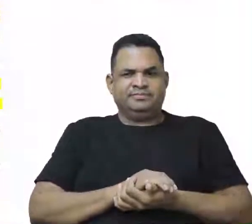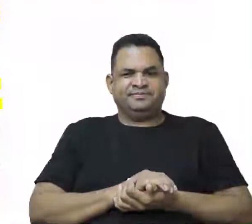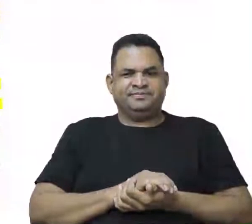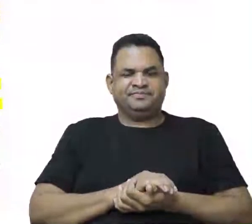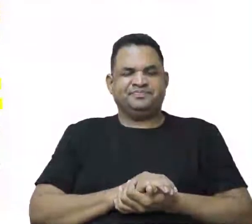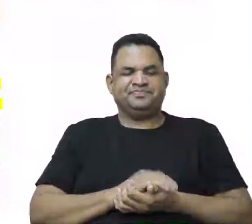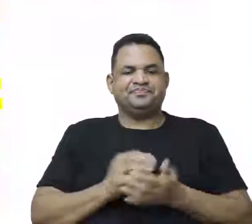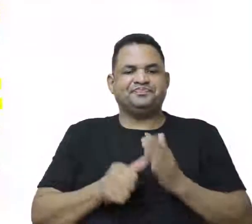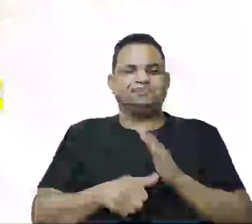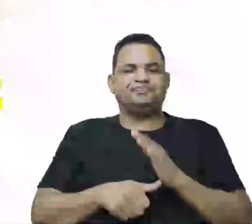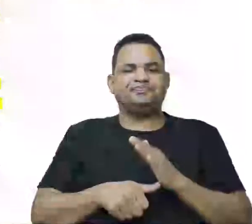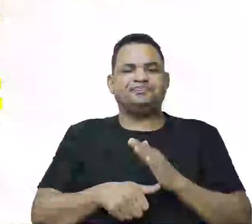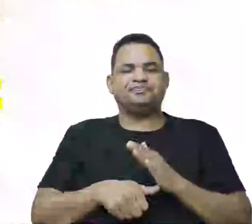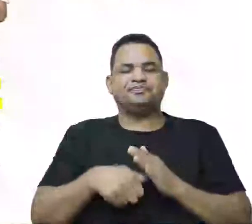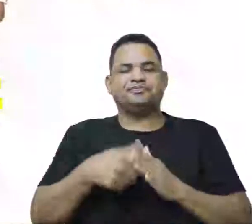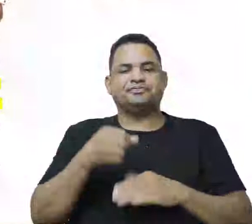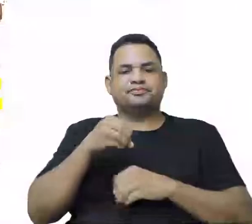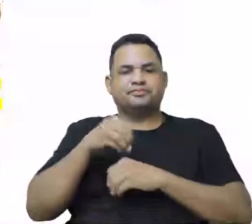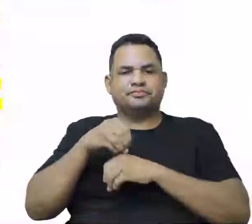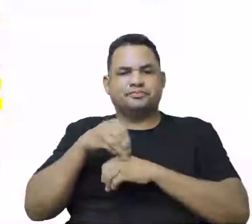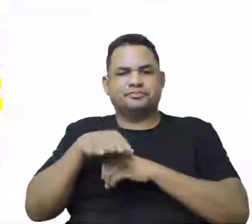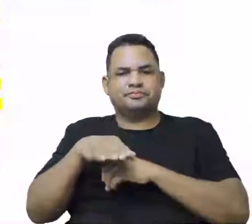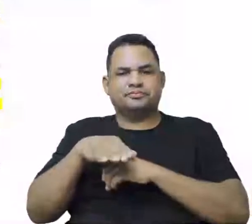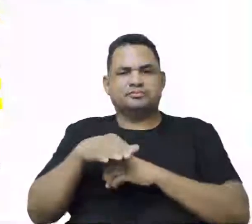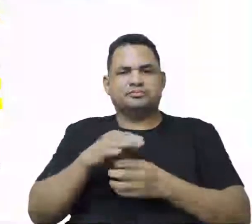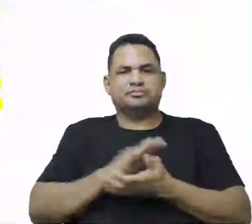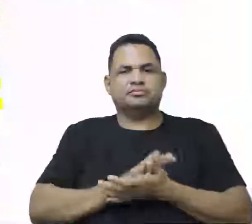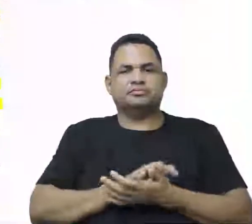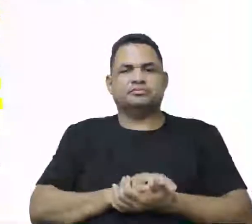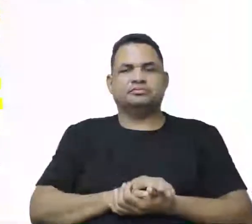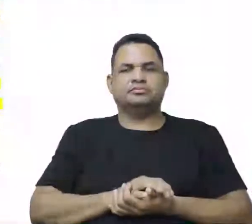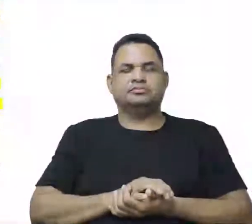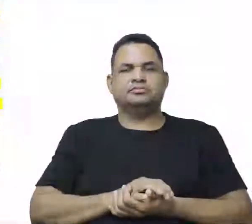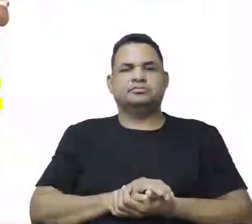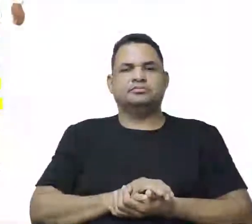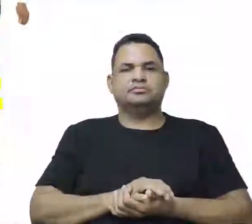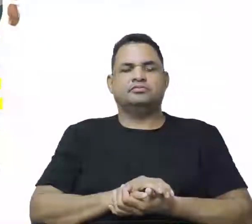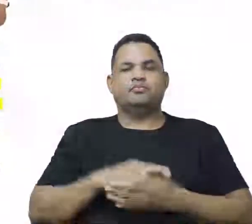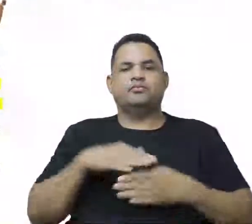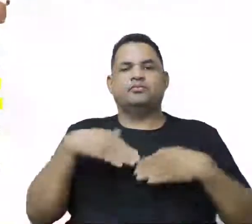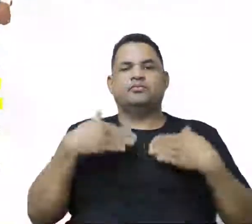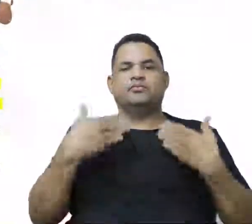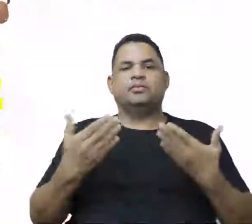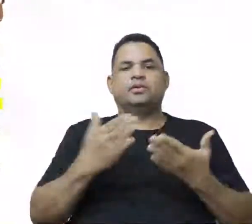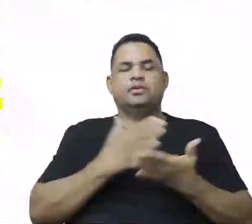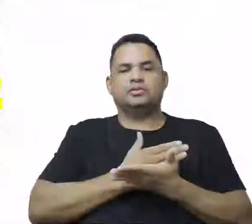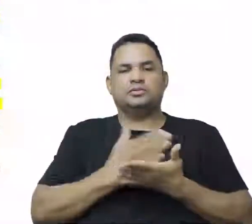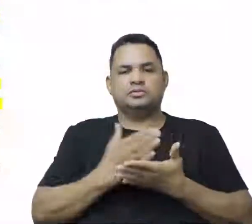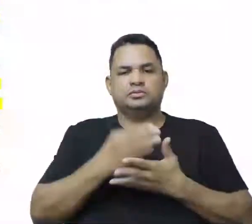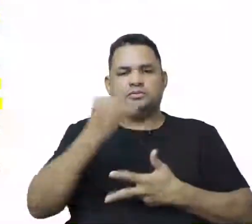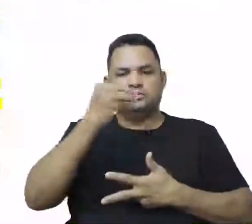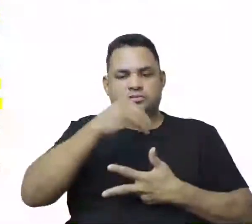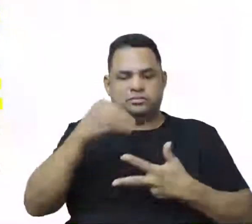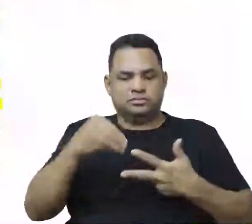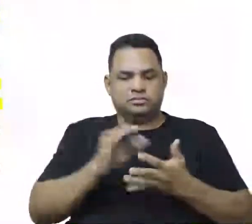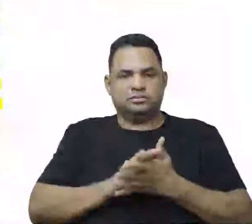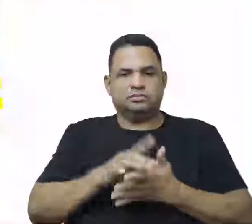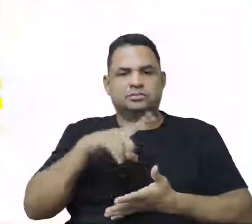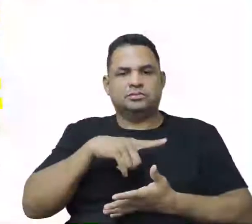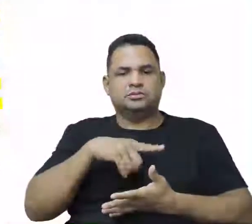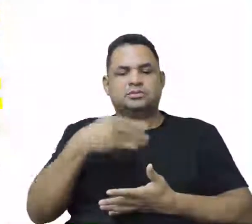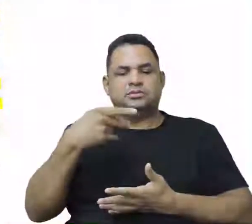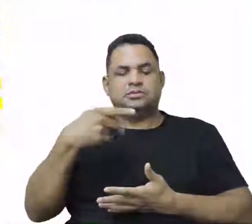nossa primeira dica. Vamos entrar nesse slide aqui, professora? Primeira dica. Quando começar o Enem, você estiver lá com a sua